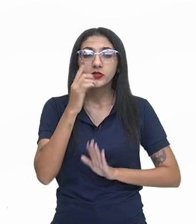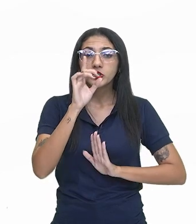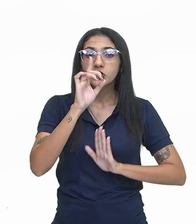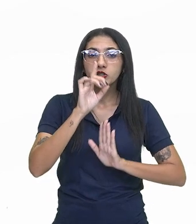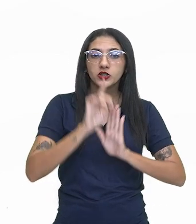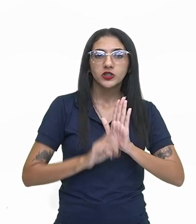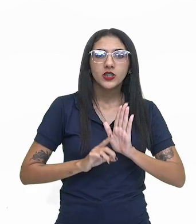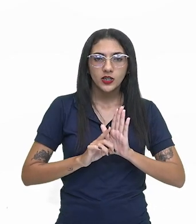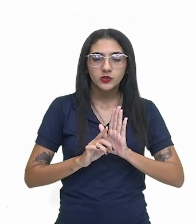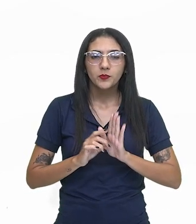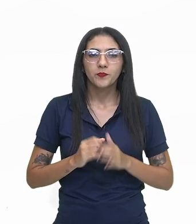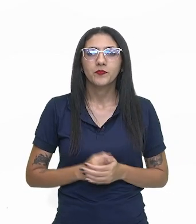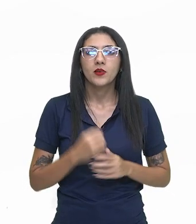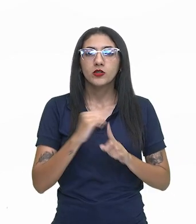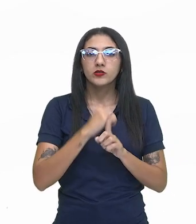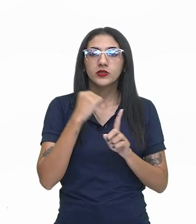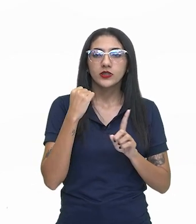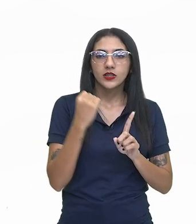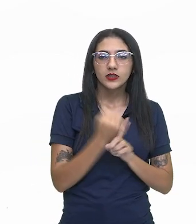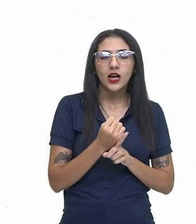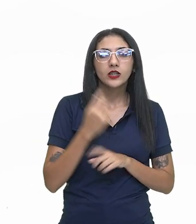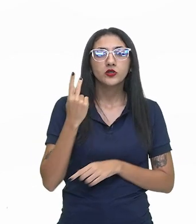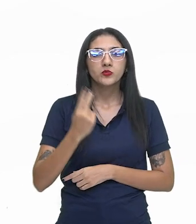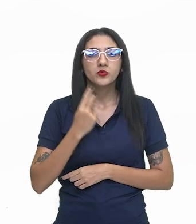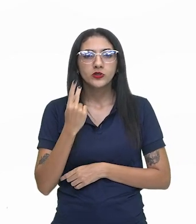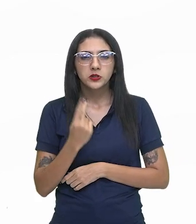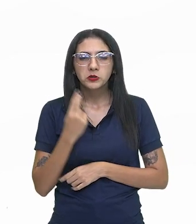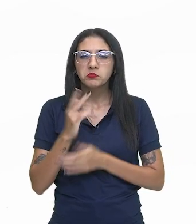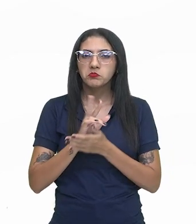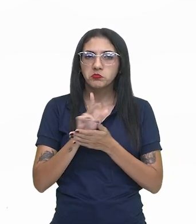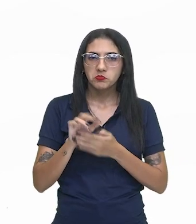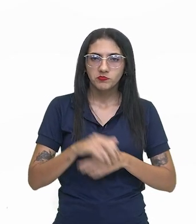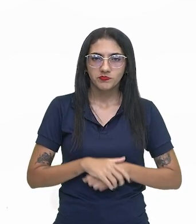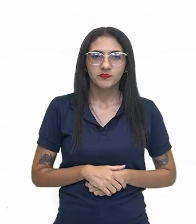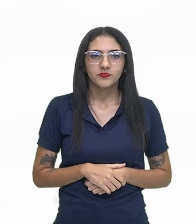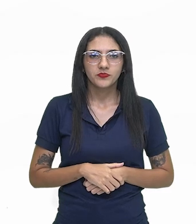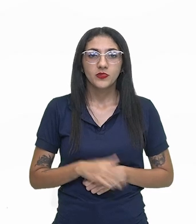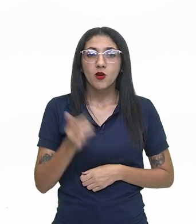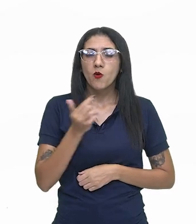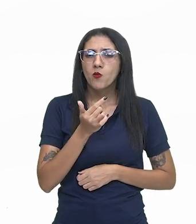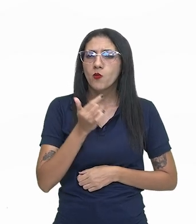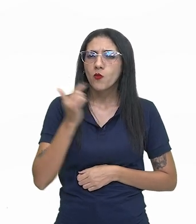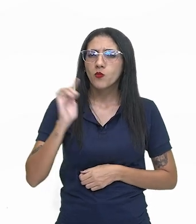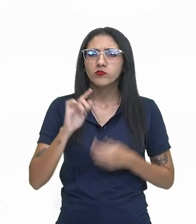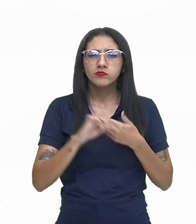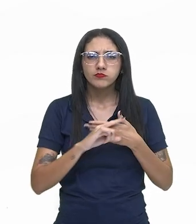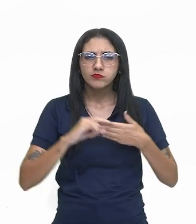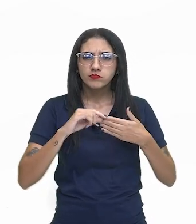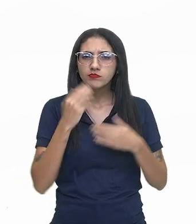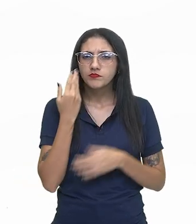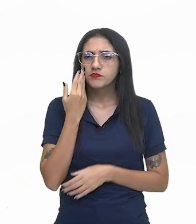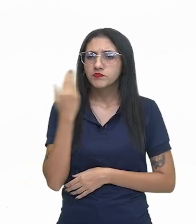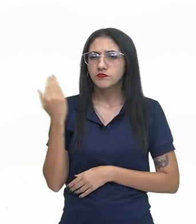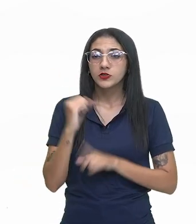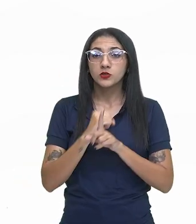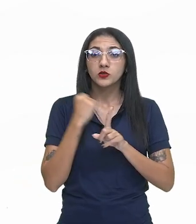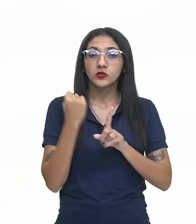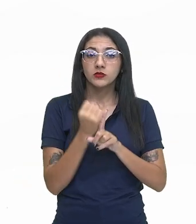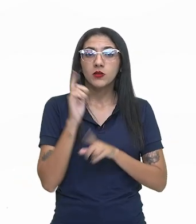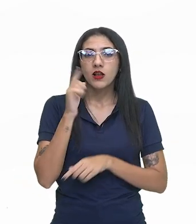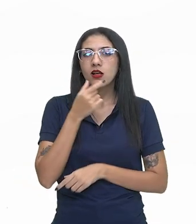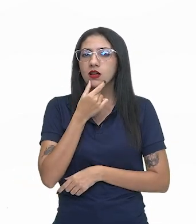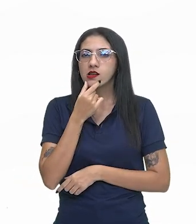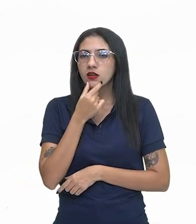civis, políticos, sociais e difusos. Um outro teórico chamado Thomas Humphrey Marshall, sociólogo